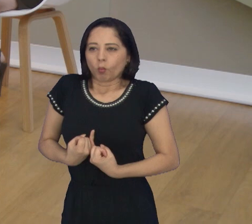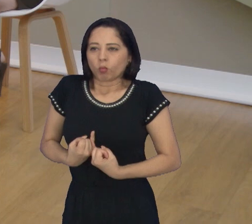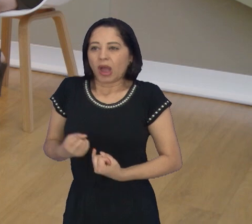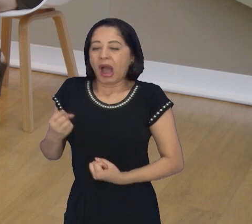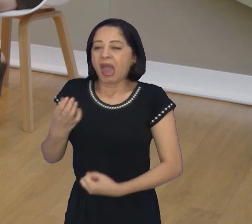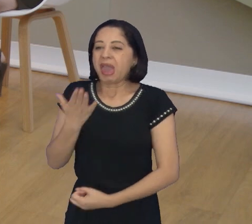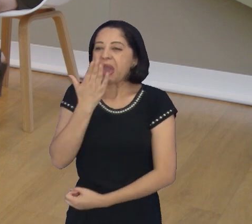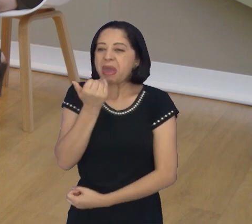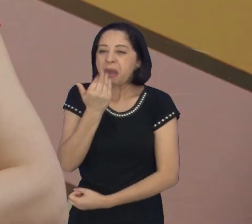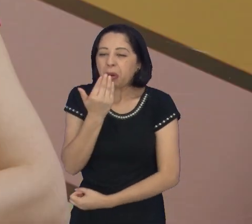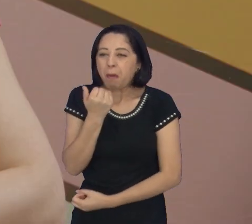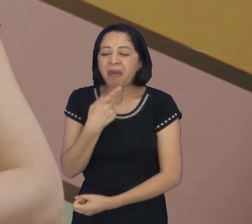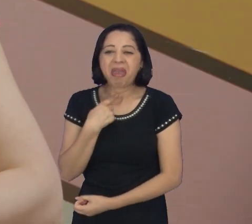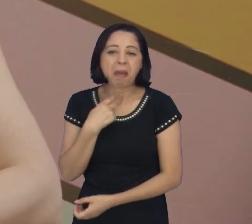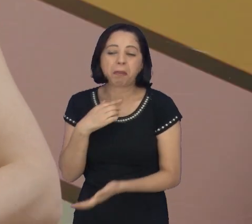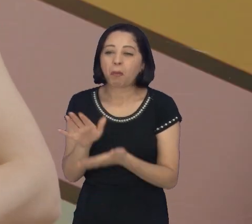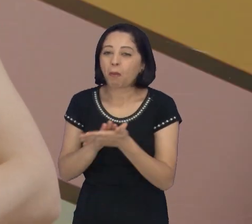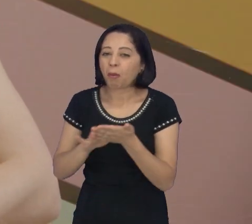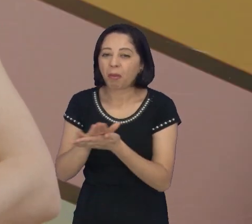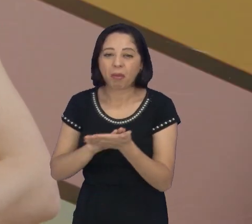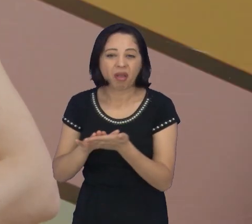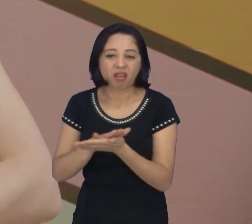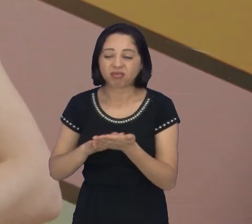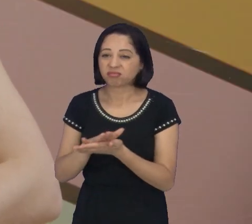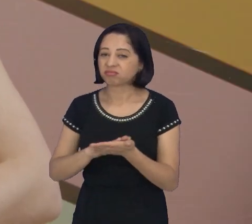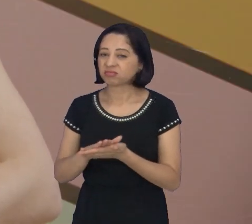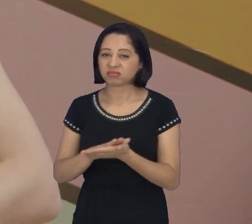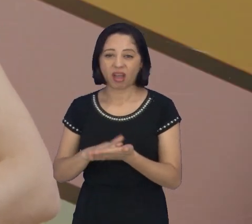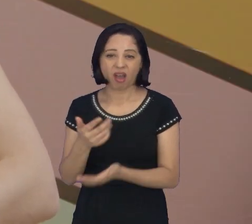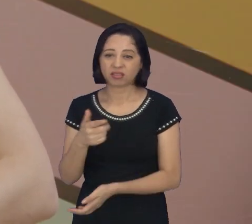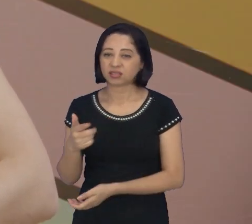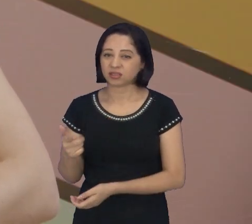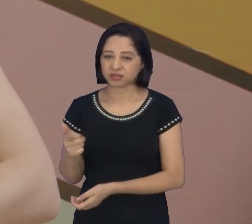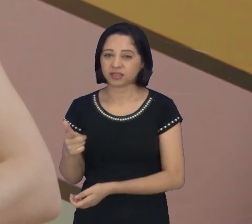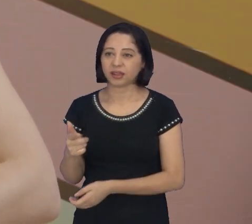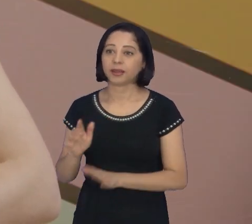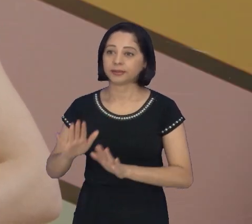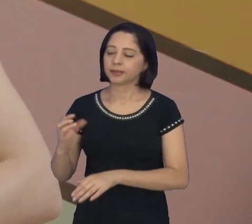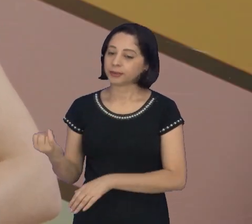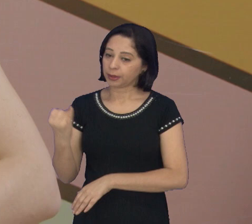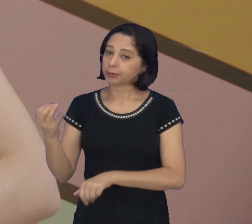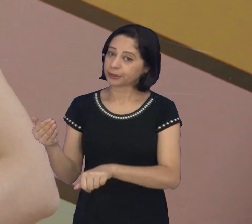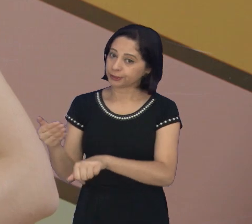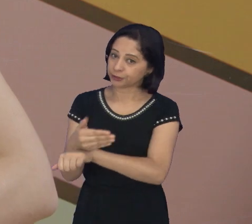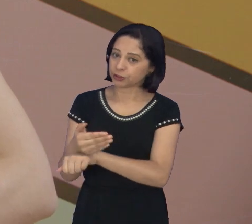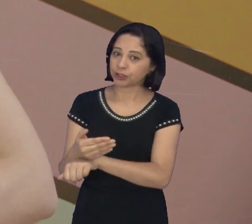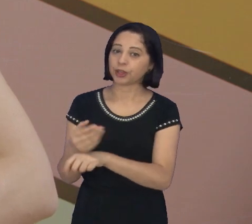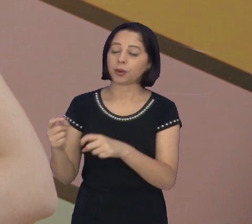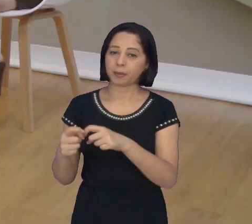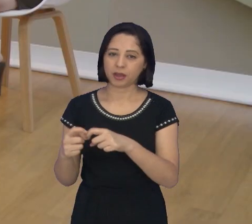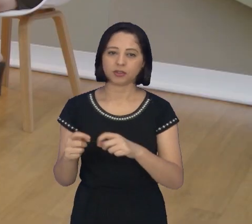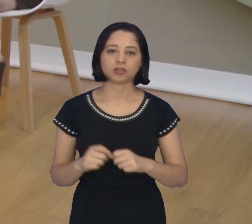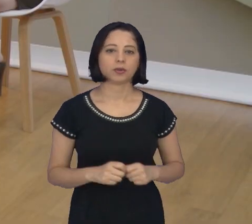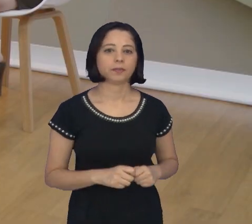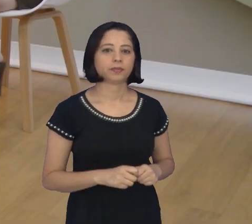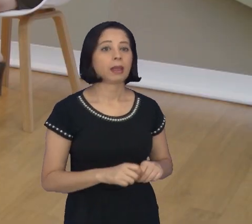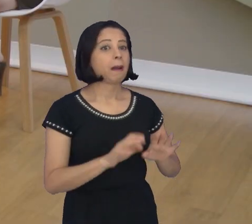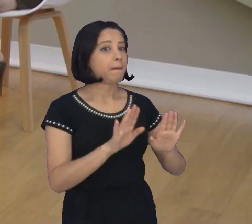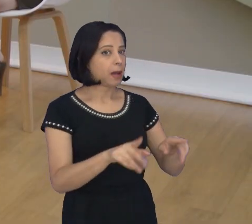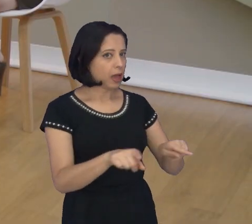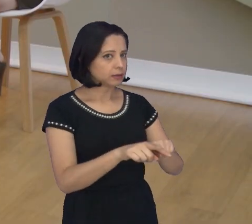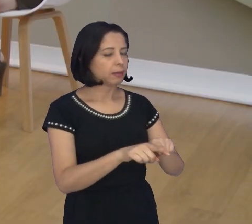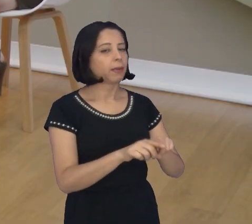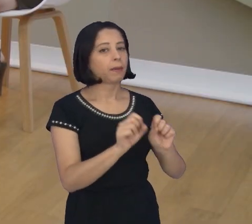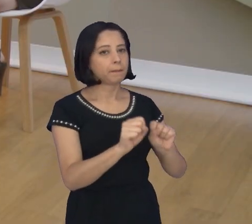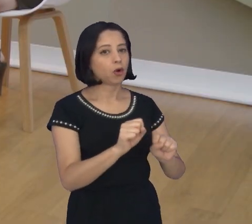Então, na ocorrência de qualquer desses sintomas, é sempre importante que a mulher procure auxílio Mas médico. também pode ser uma outra doença, né?